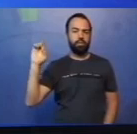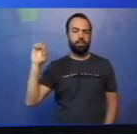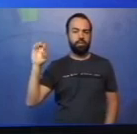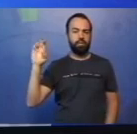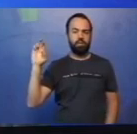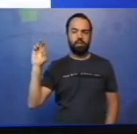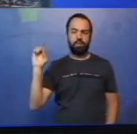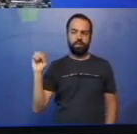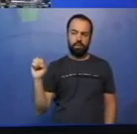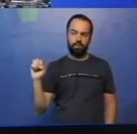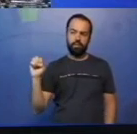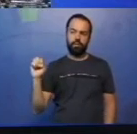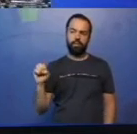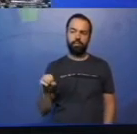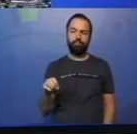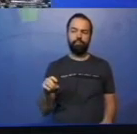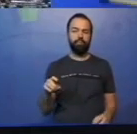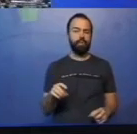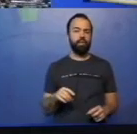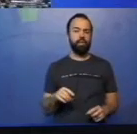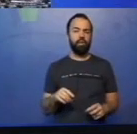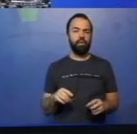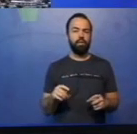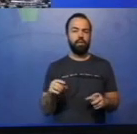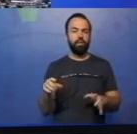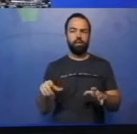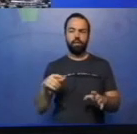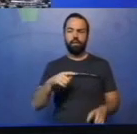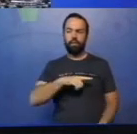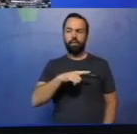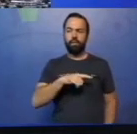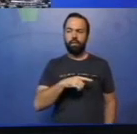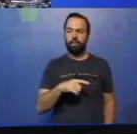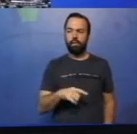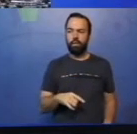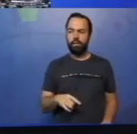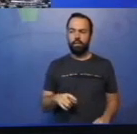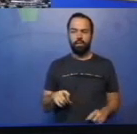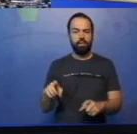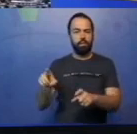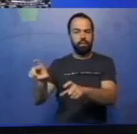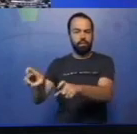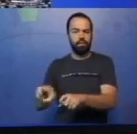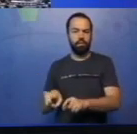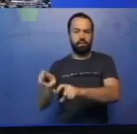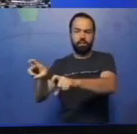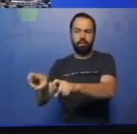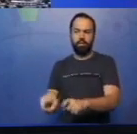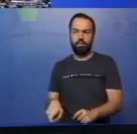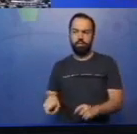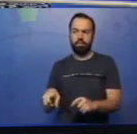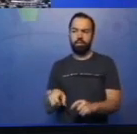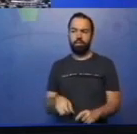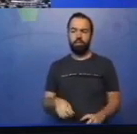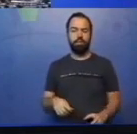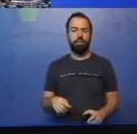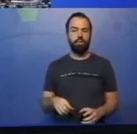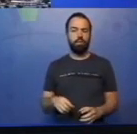também. Nós temos, por exemplo, aqui a cidade de Kinshasa, na República Democrática do